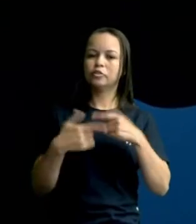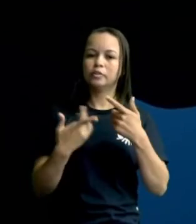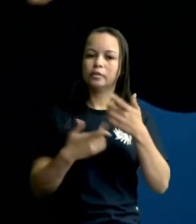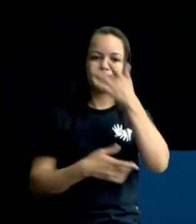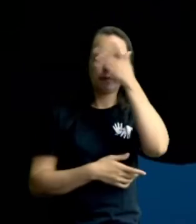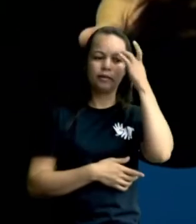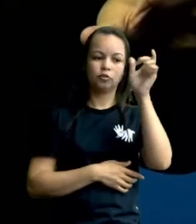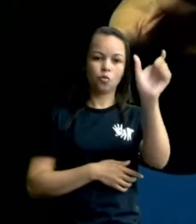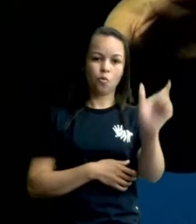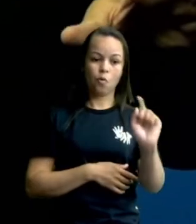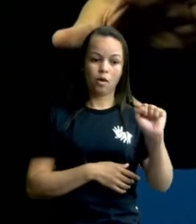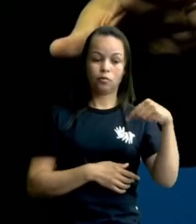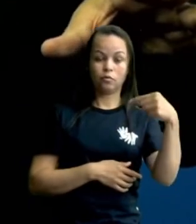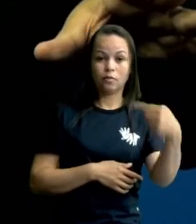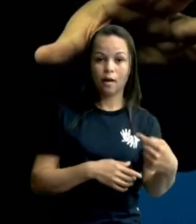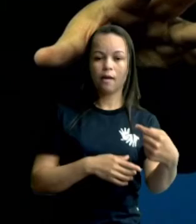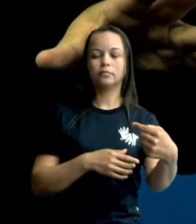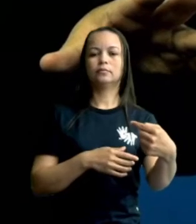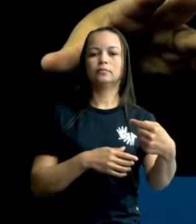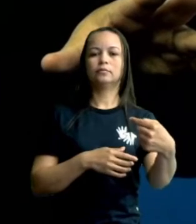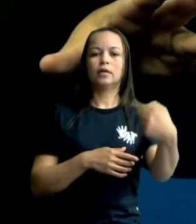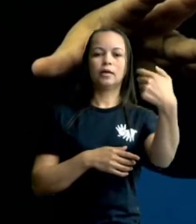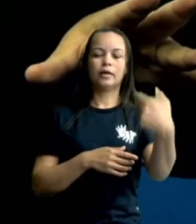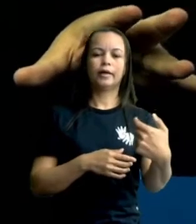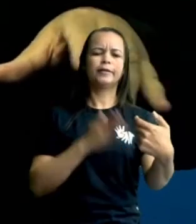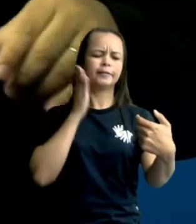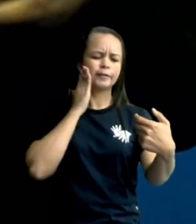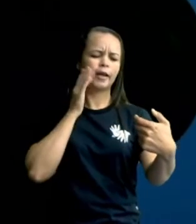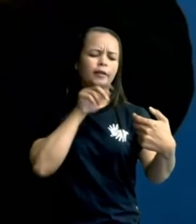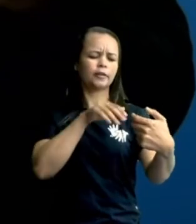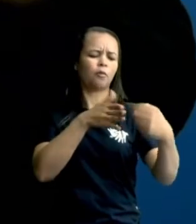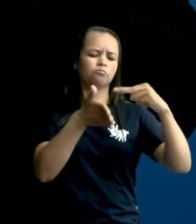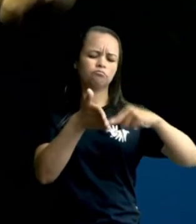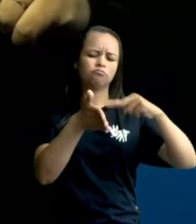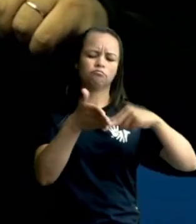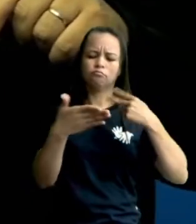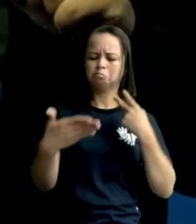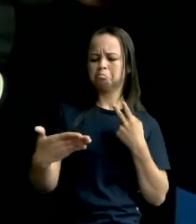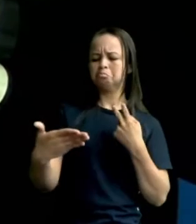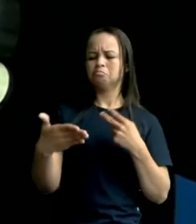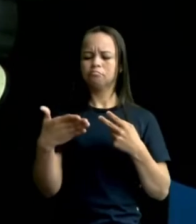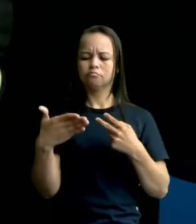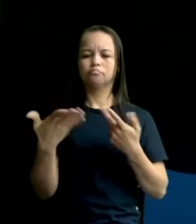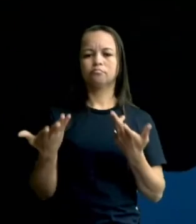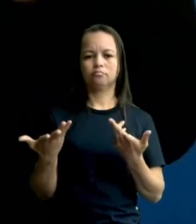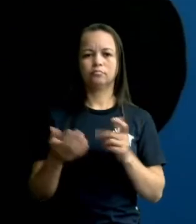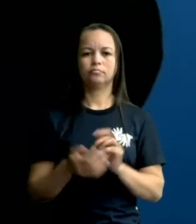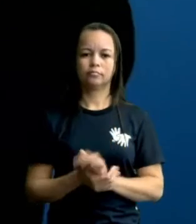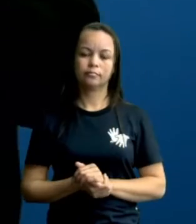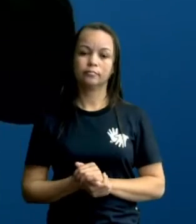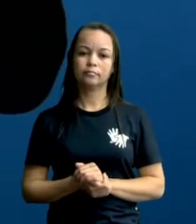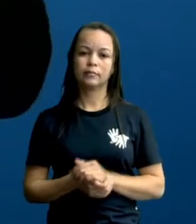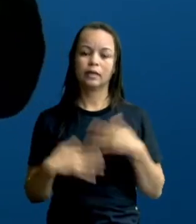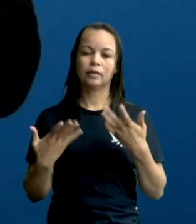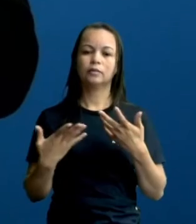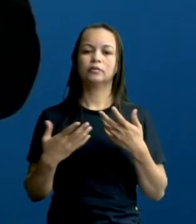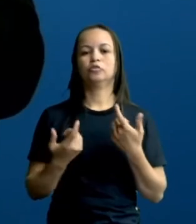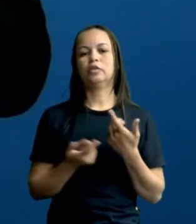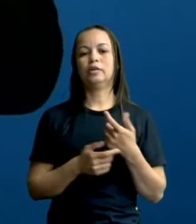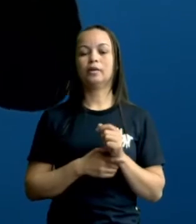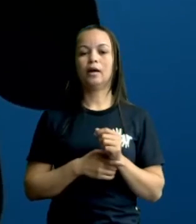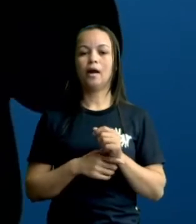consiga compreender o que você está escrevendo ali, tá bom? Também, essa linguagem está sujeita a mudanças regionais,